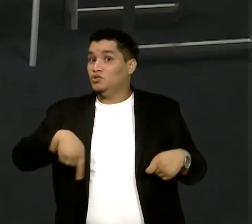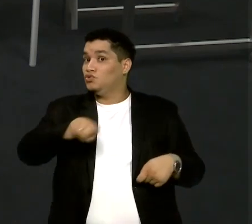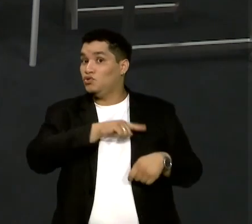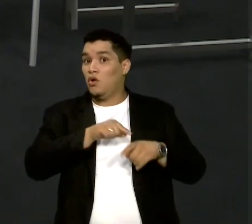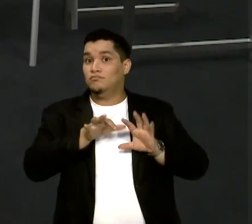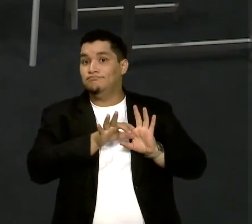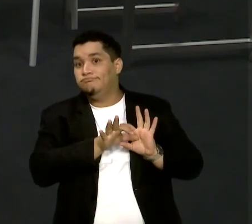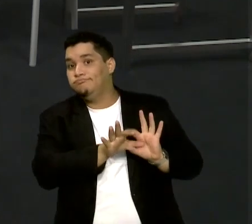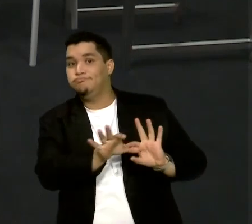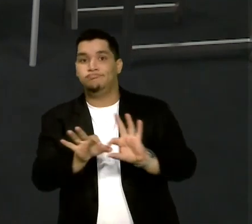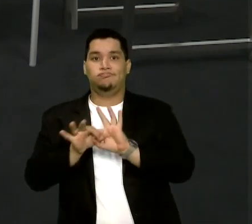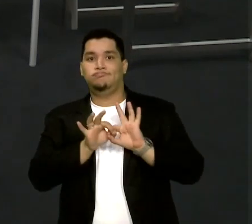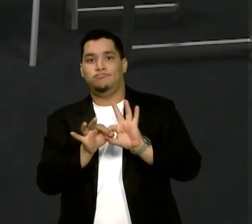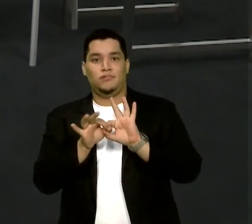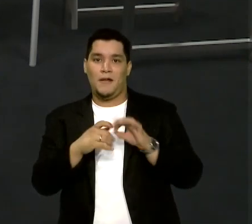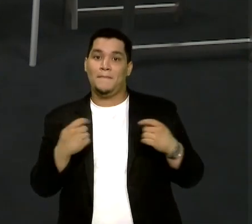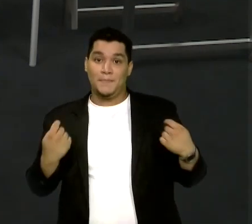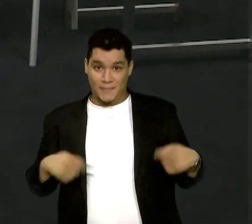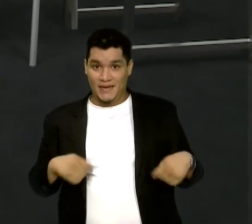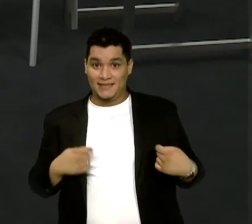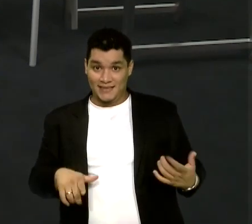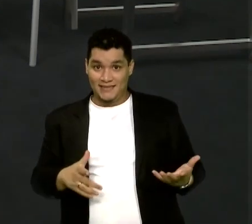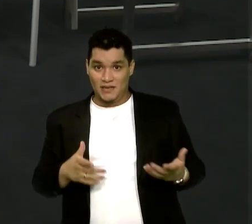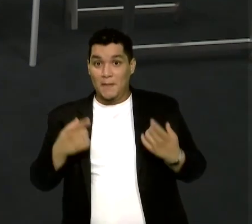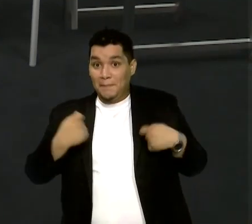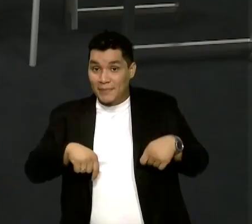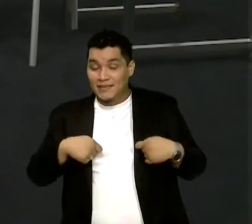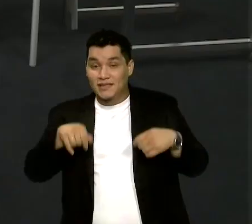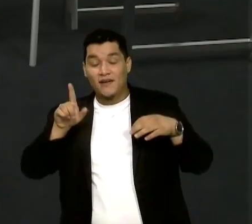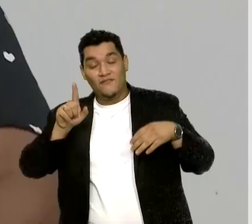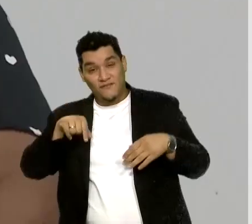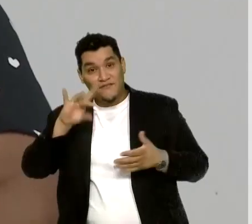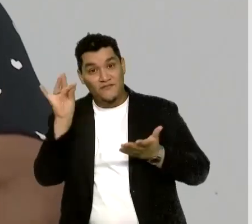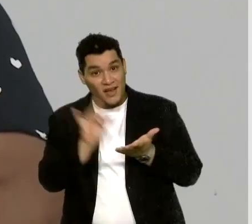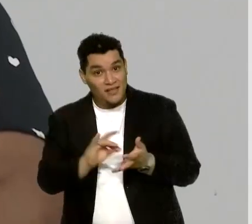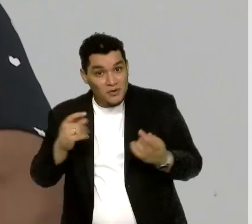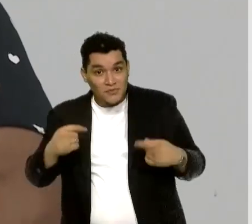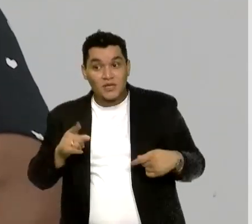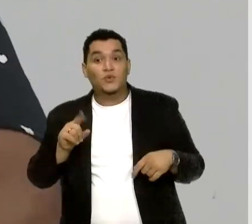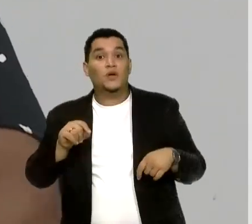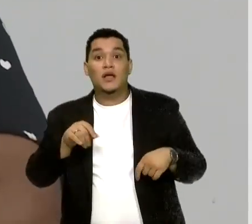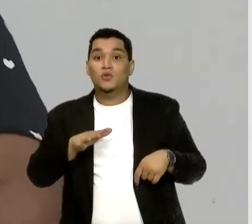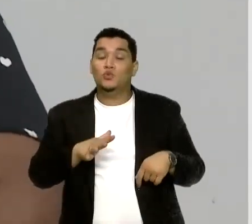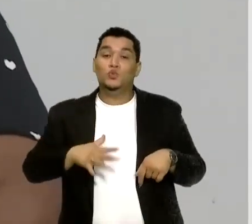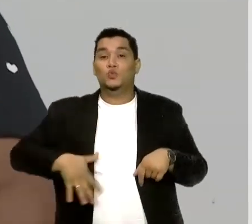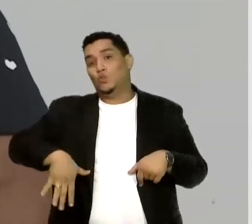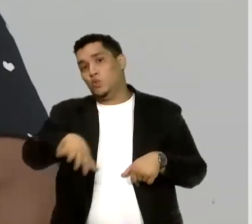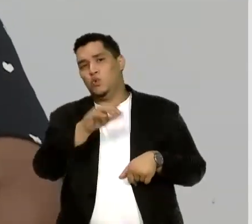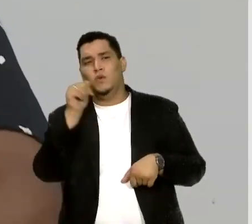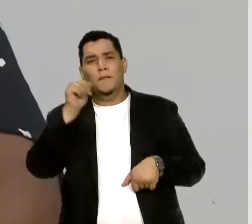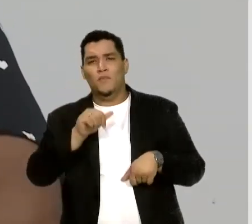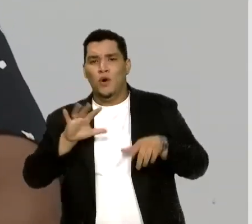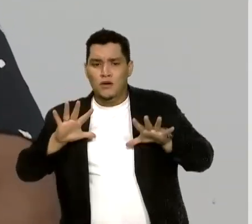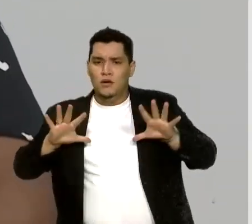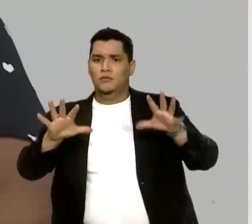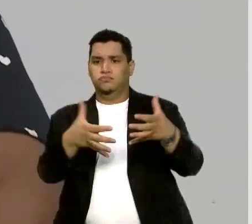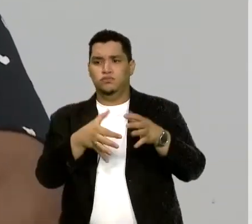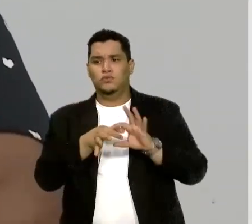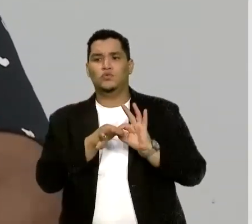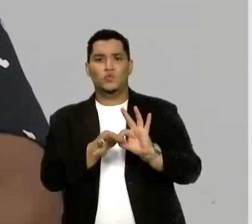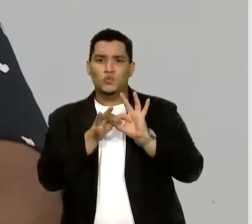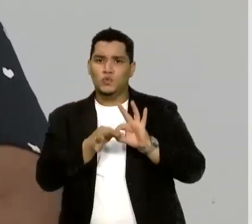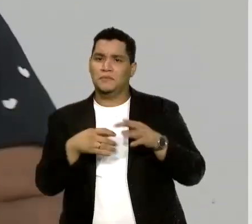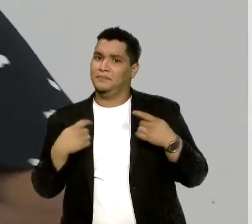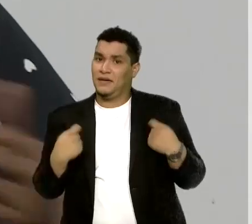E as mulheres precisam se juntar mais. As mulheres mesmo, ela, às vezes, ela mesma, ela tem o preconceito,